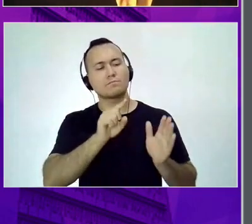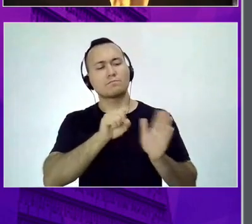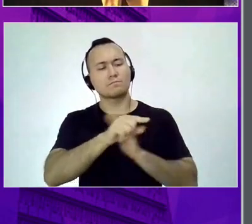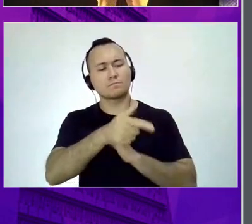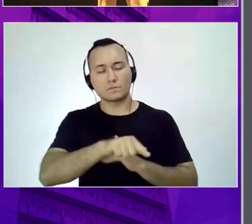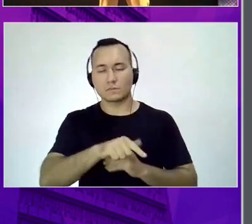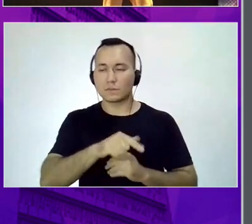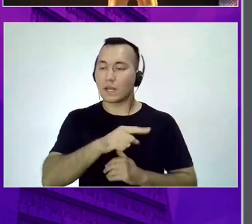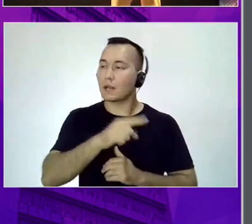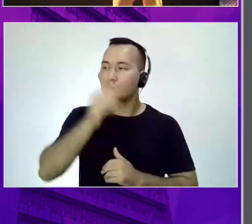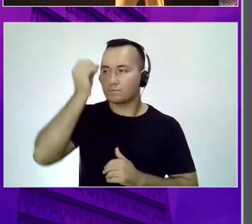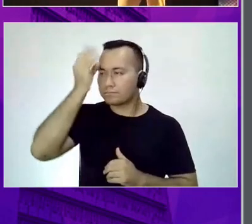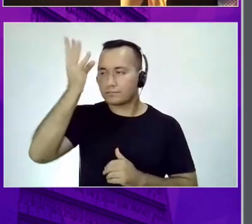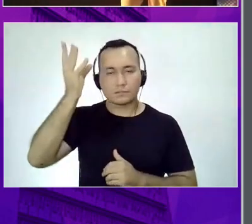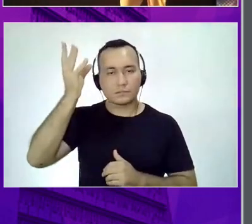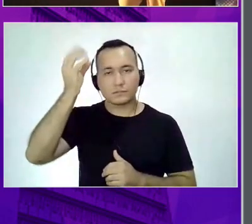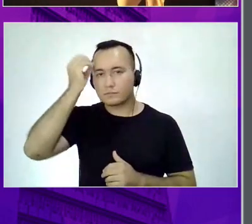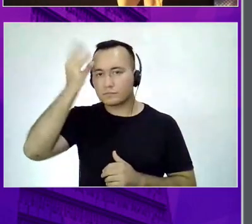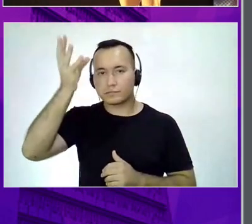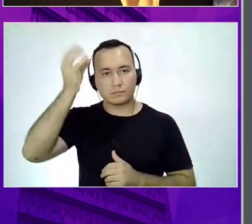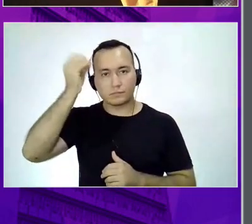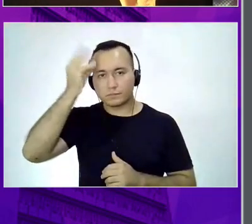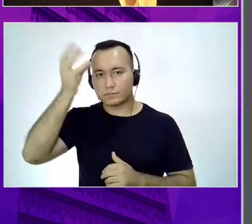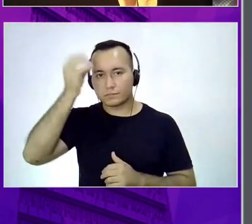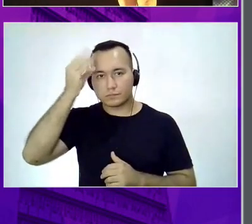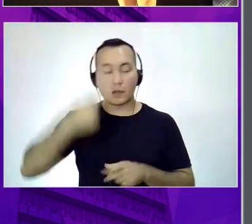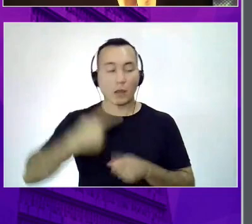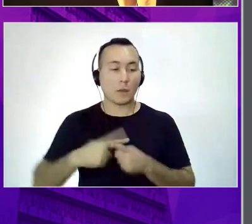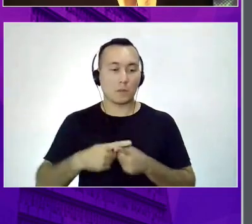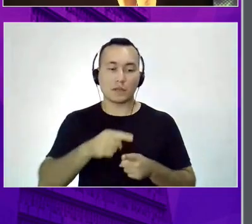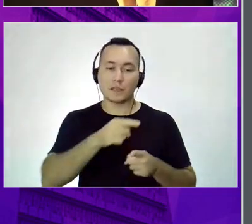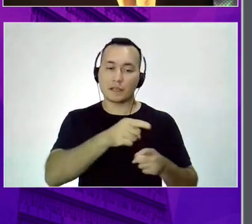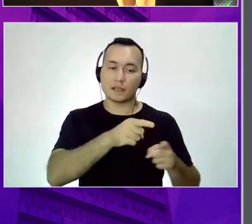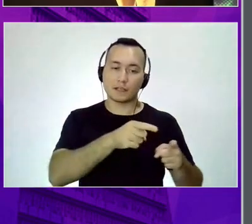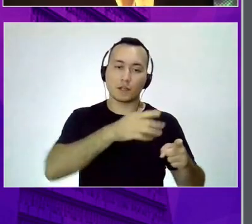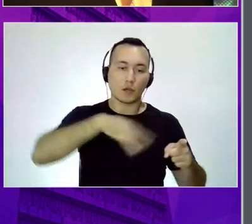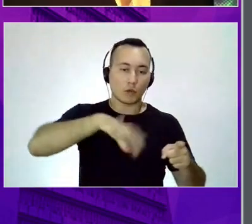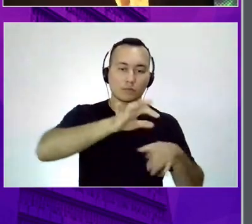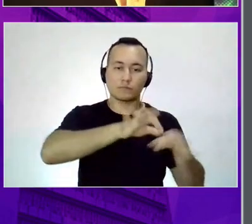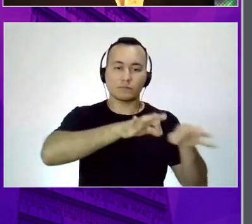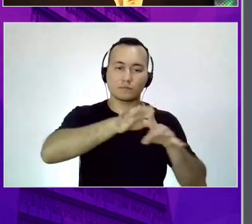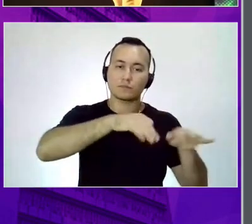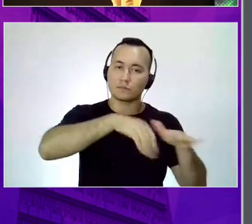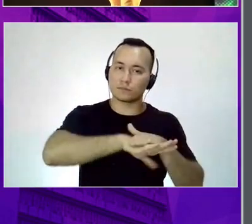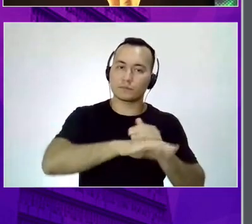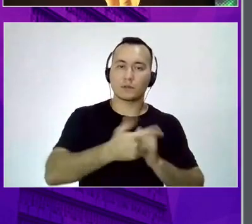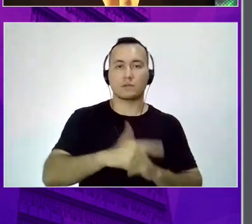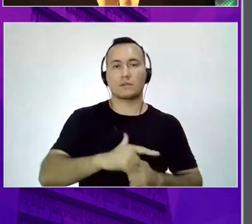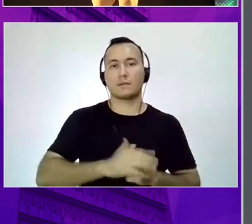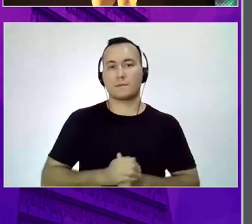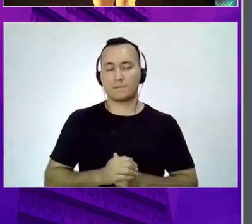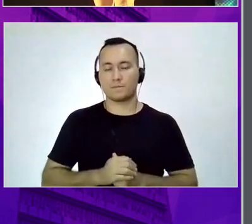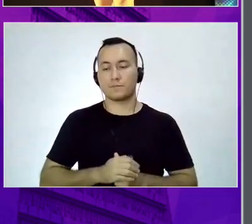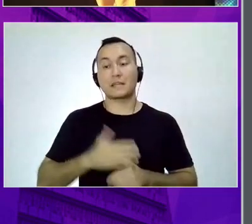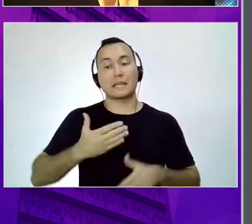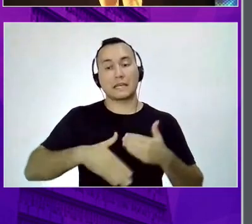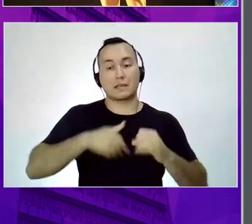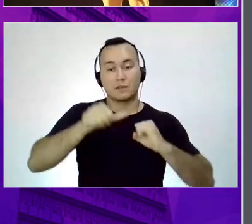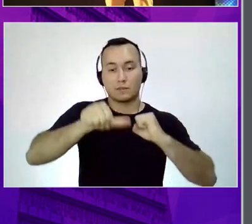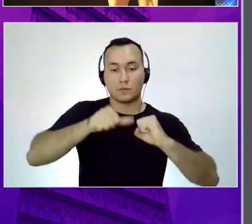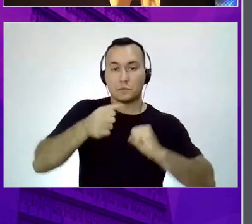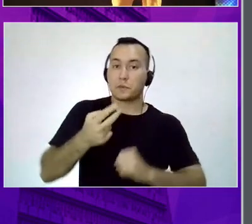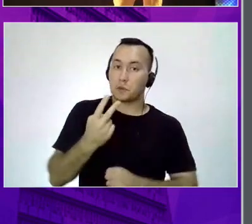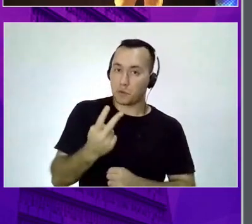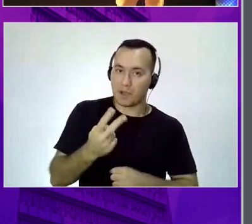foram sendo feitas de forma incremental. Então, versão 2, a gente colocou contexto usando o Databricks. A gente conseguiu armazenar as logs de contexto